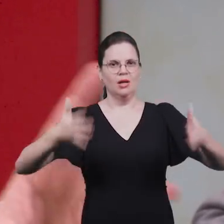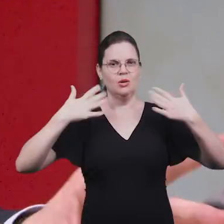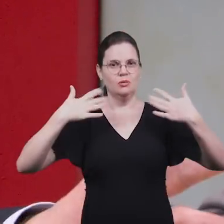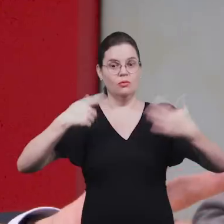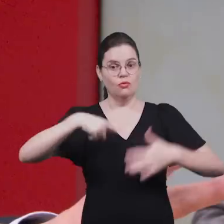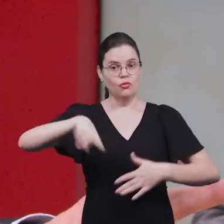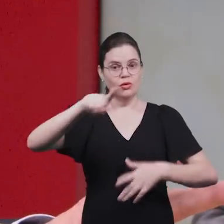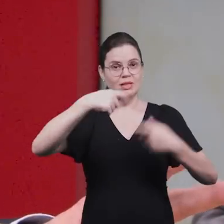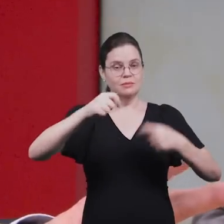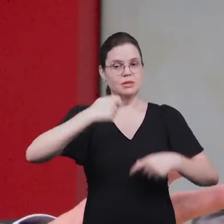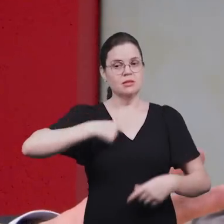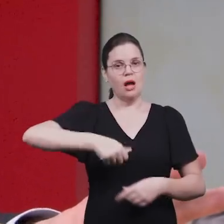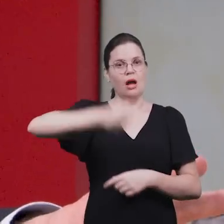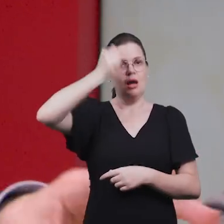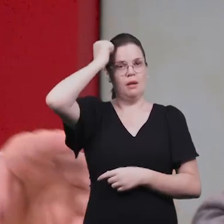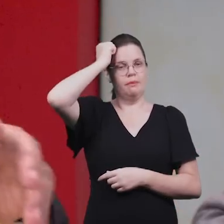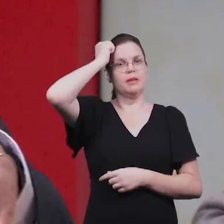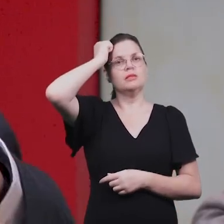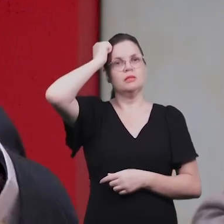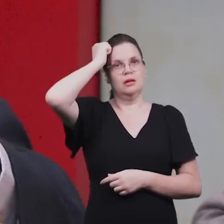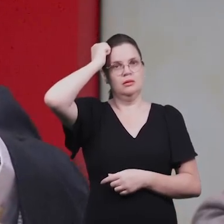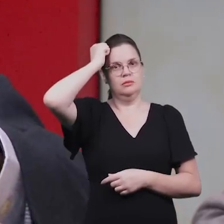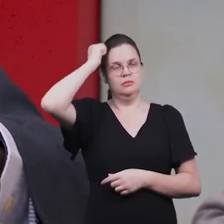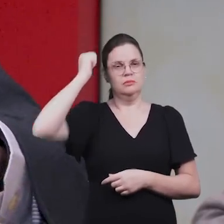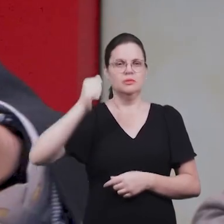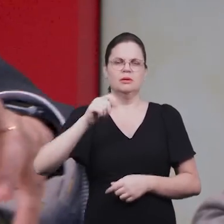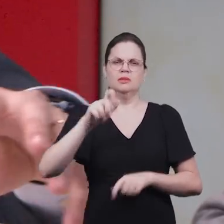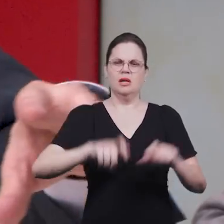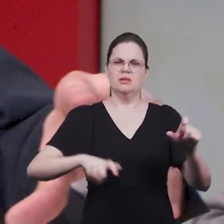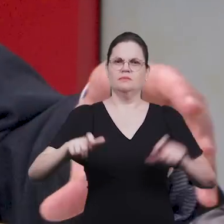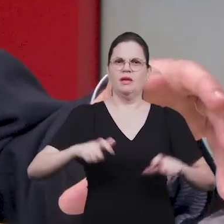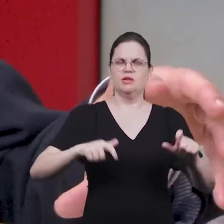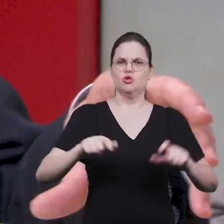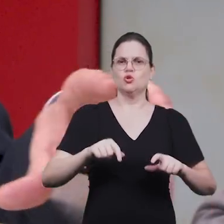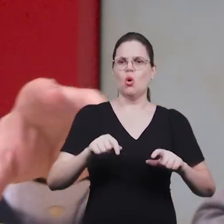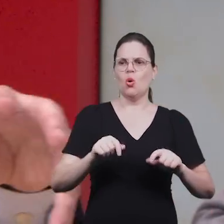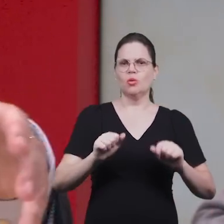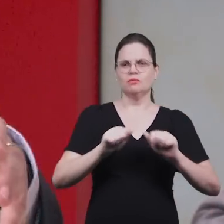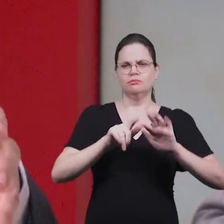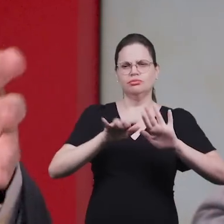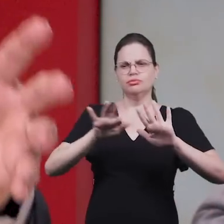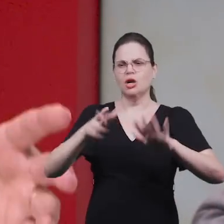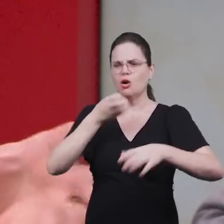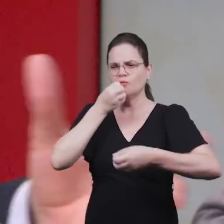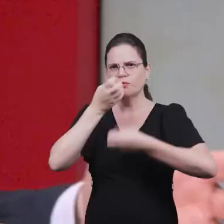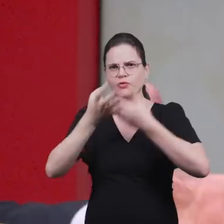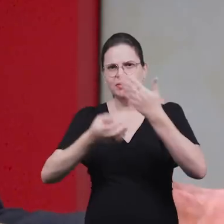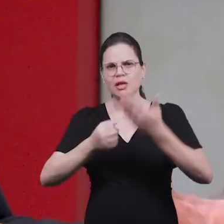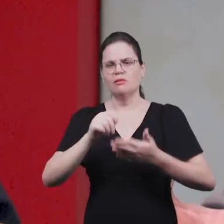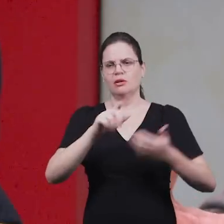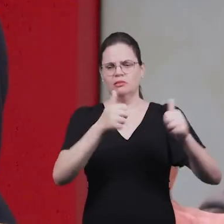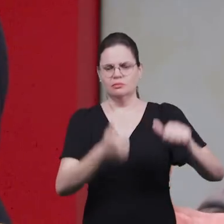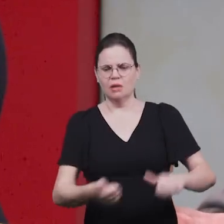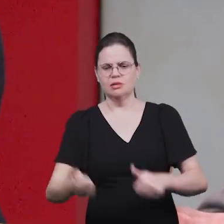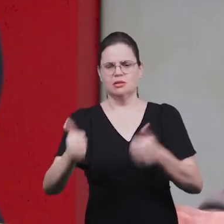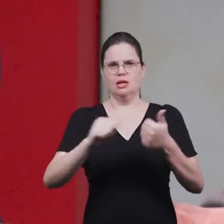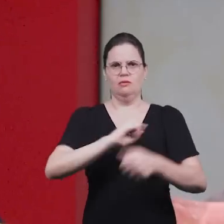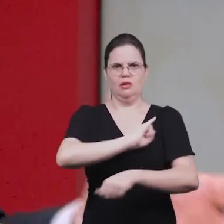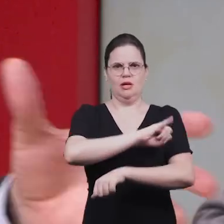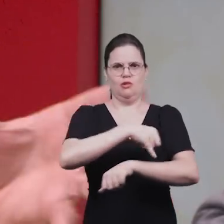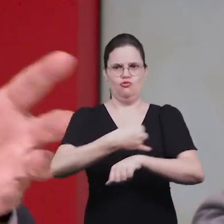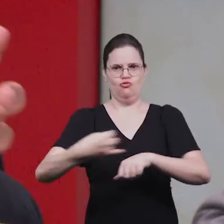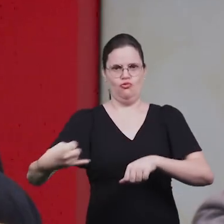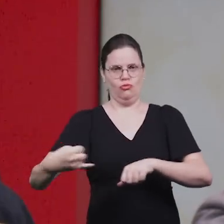deserto, arrependei-vos. E as pessoas iam confessando e eram batizadas no Rio